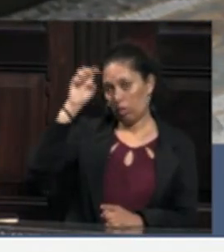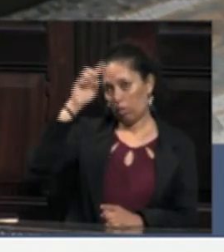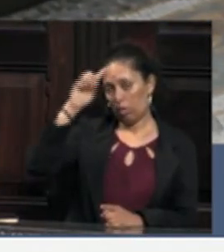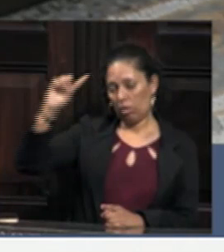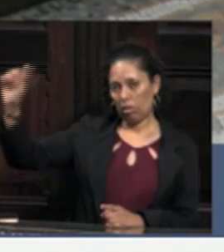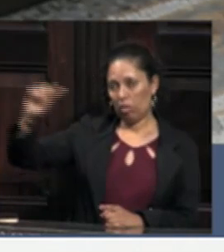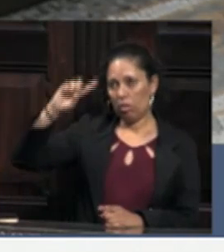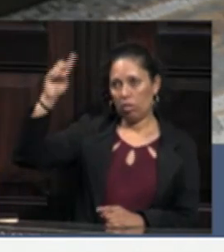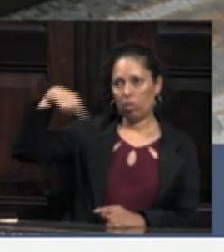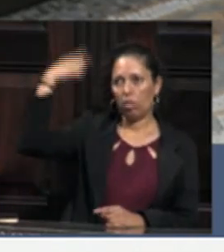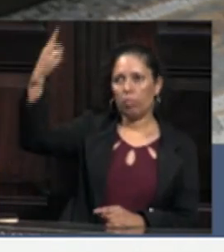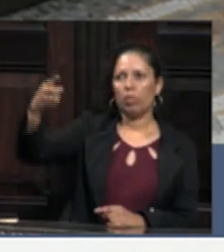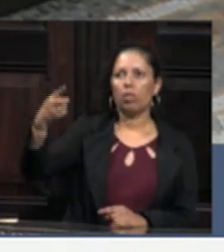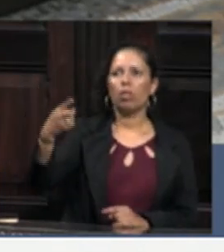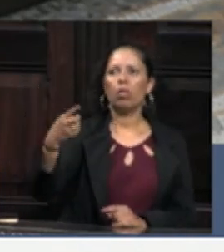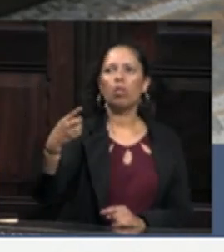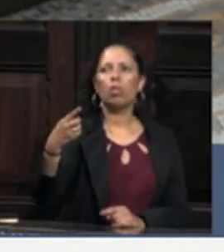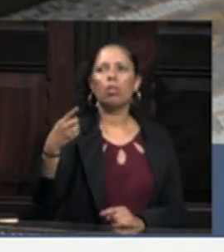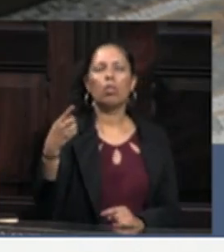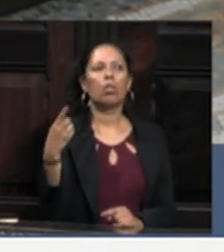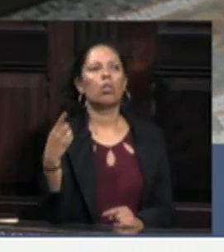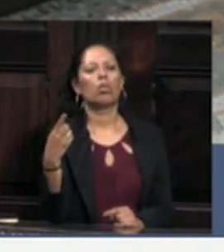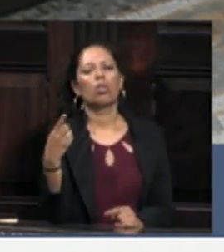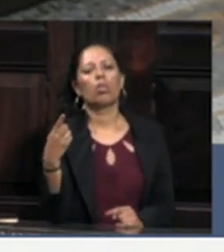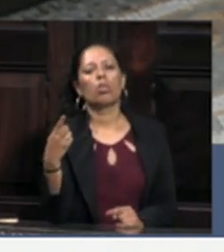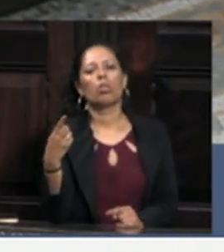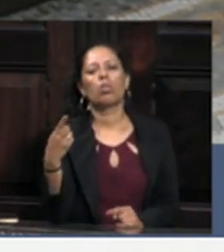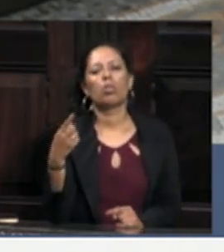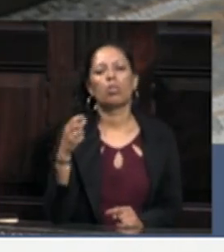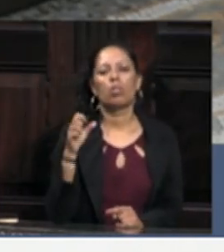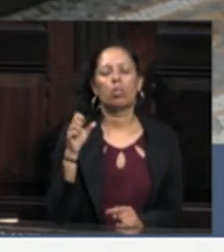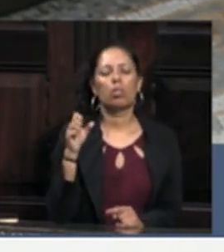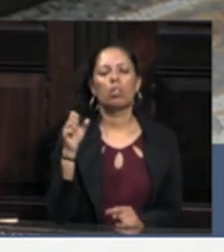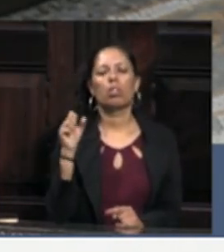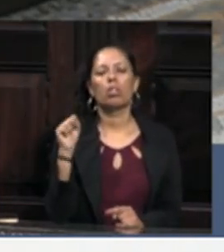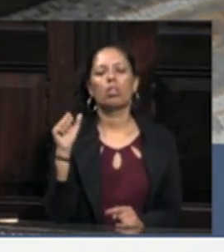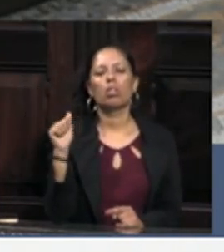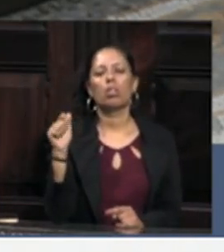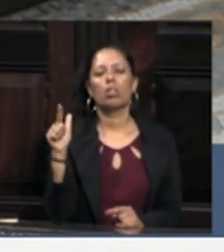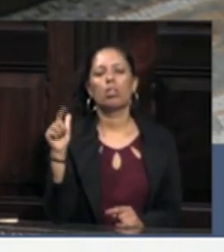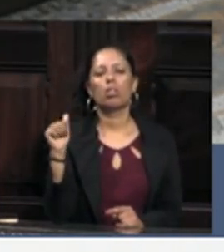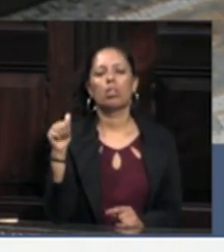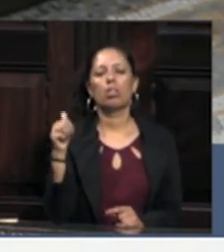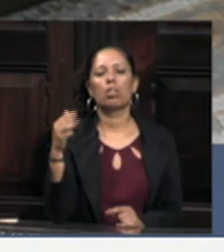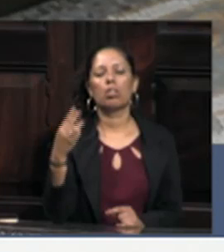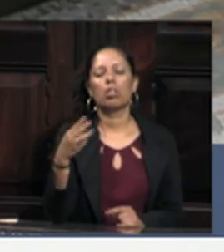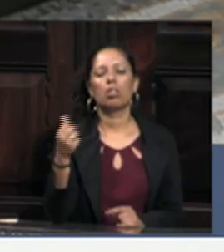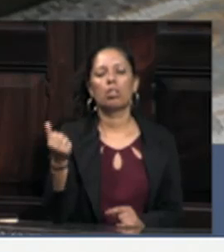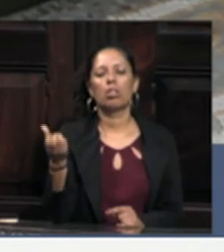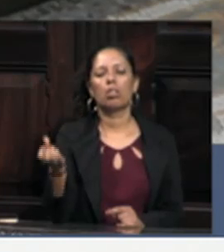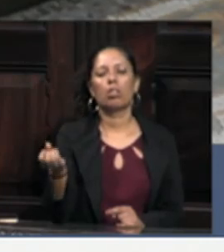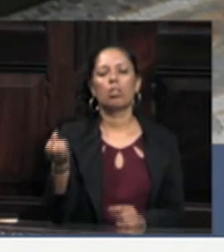daqui a uma semana, às 9 horas da manhã, na sala 316, a Comissão Permanente de Economia